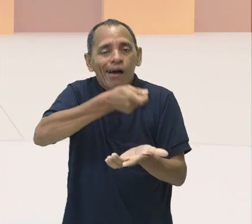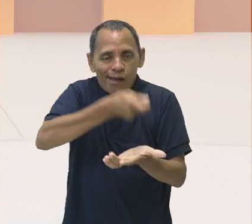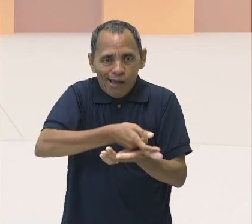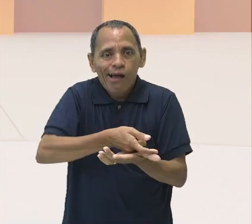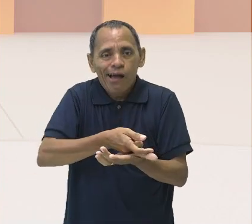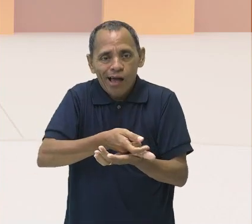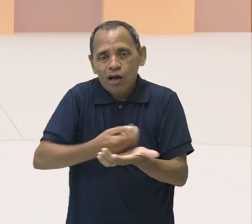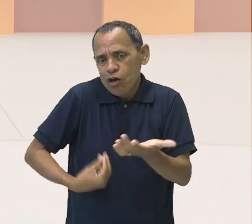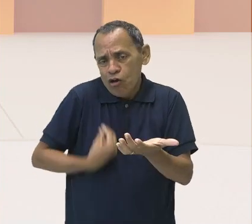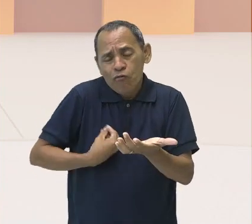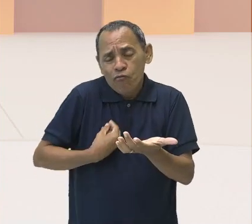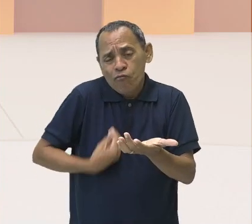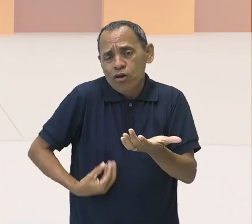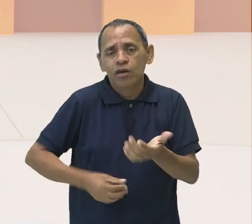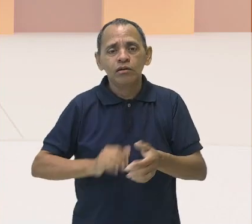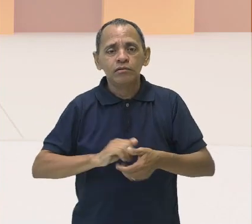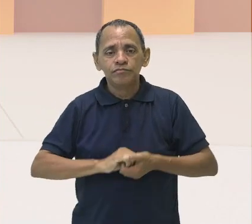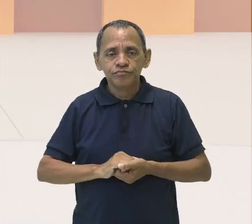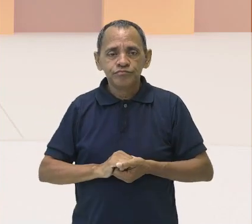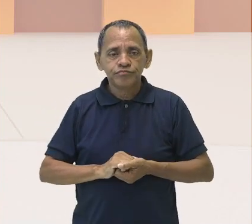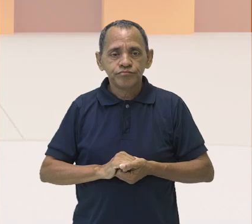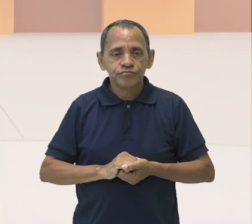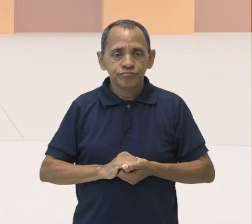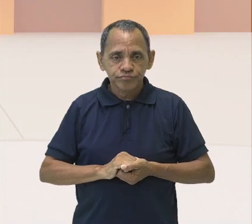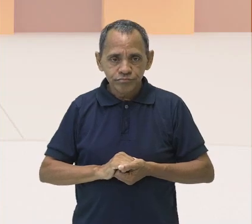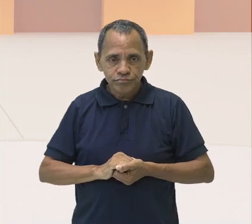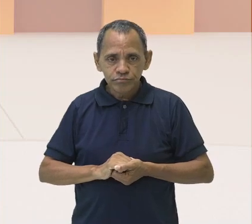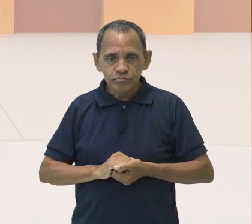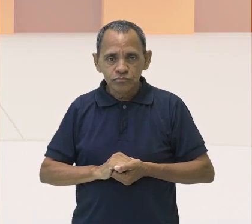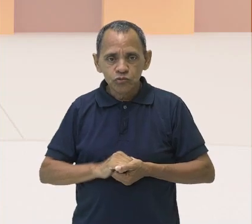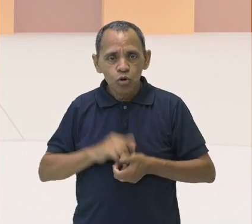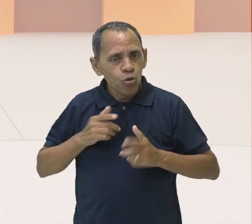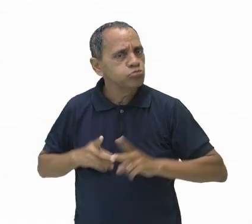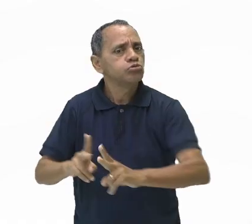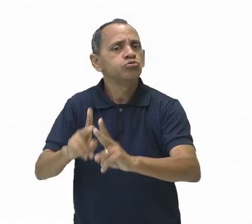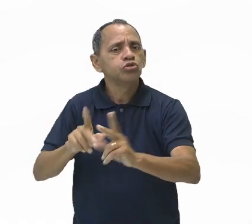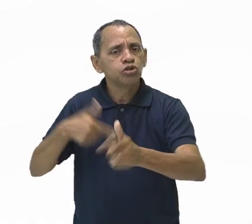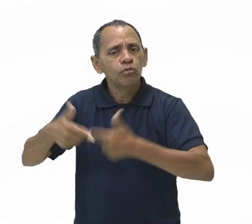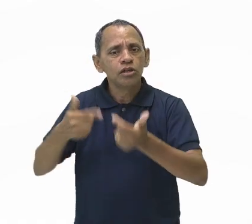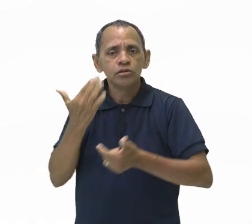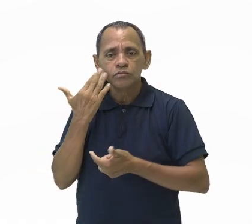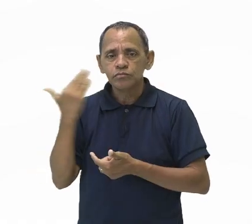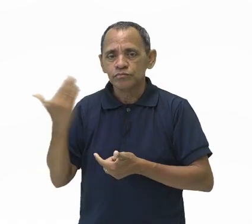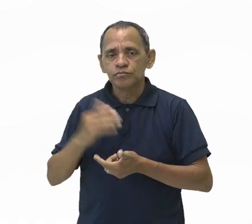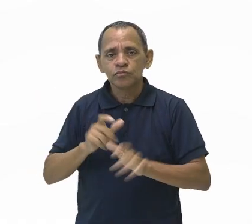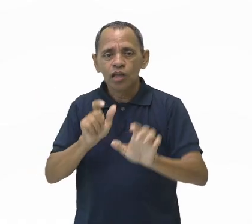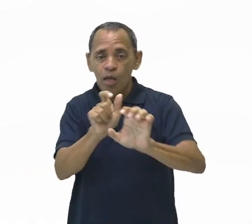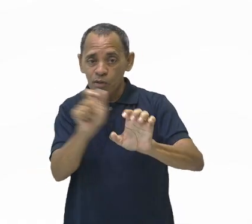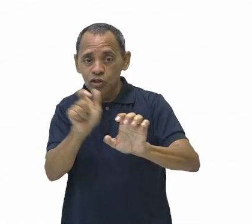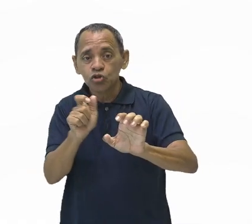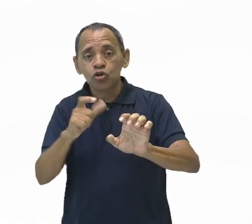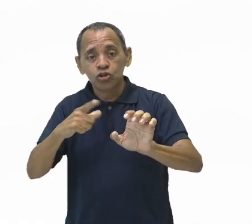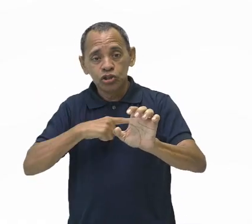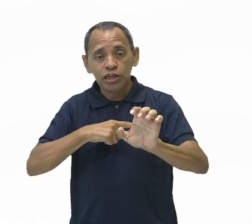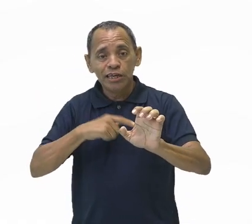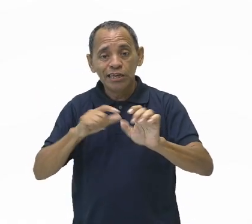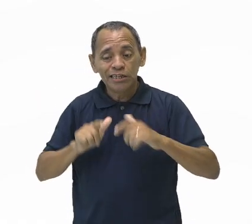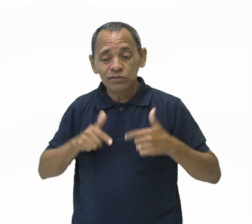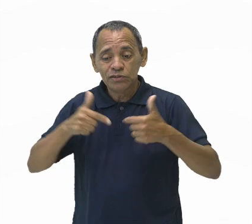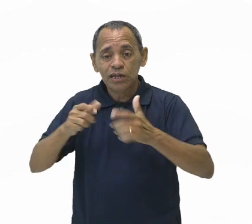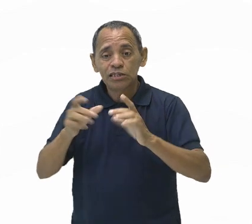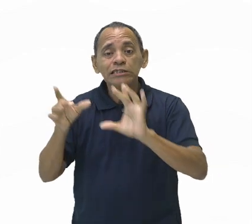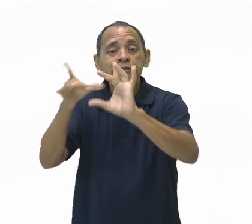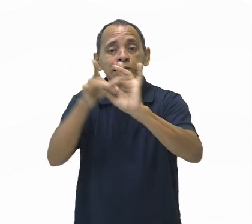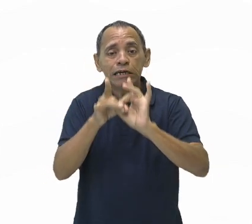seu dinheiro e tudo mais, e continua trabalhando, tá? Então, um empreendedor, como a gente vai ver na próxima tela aí, realiza atividades ligadas à produção de